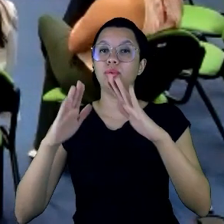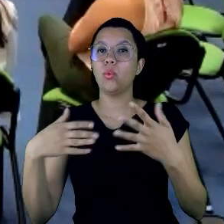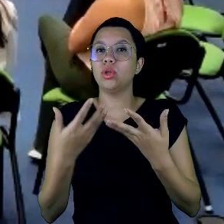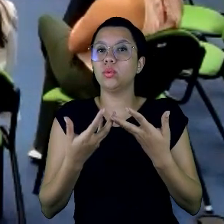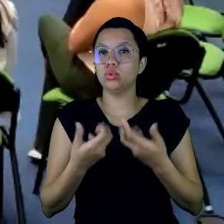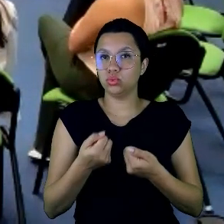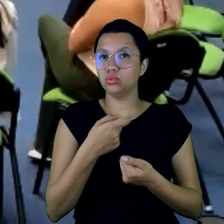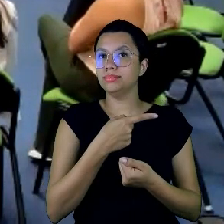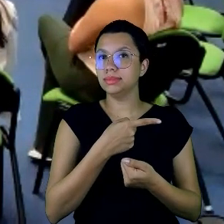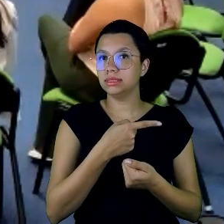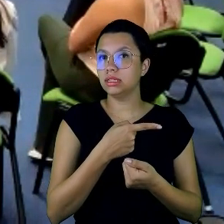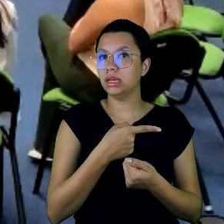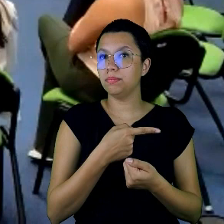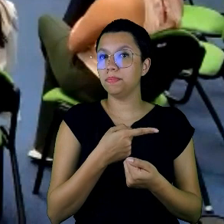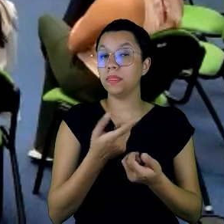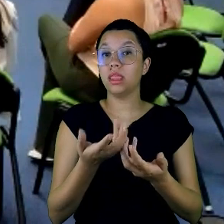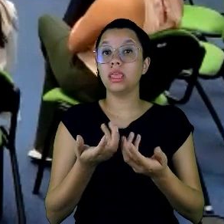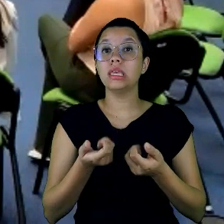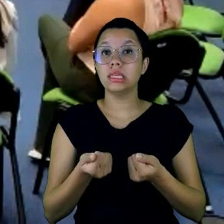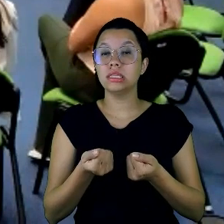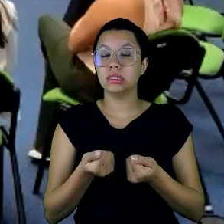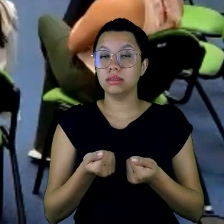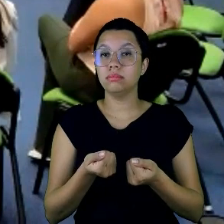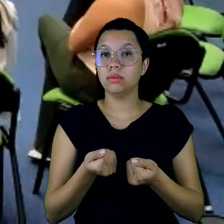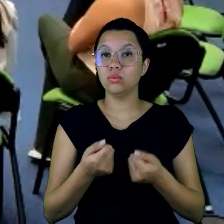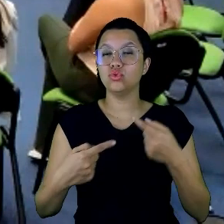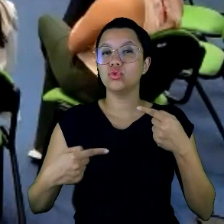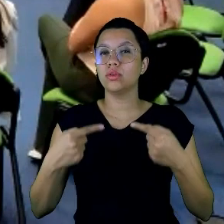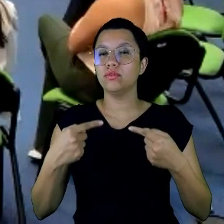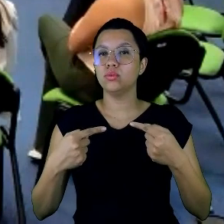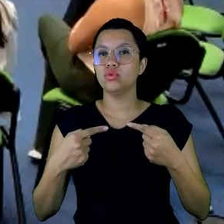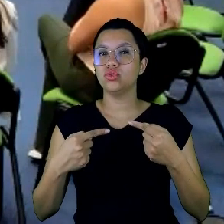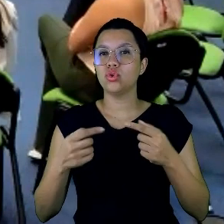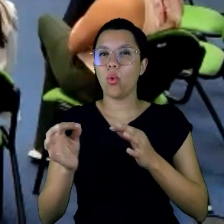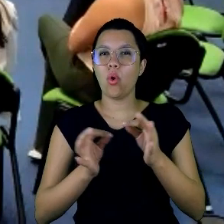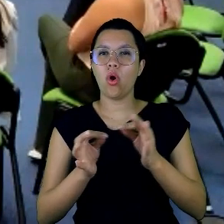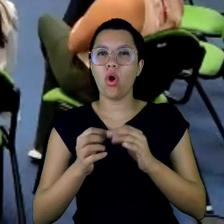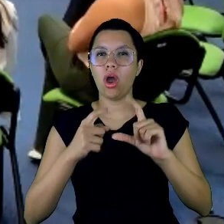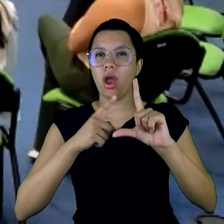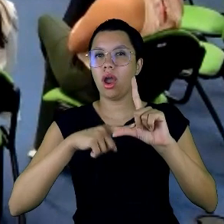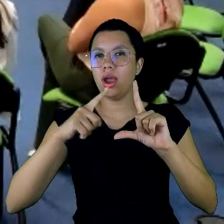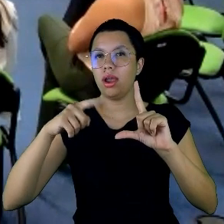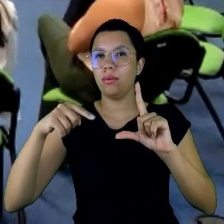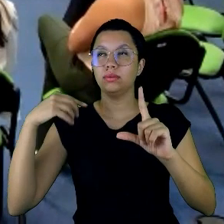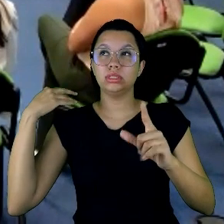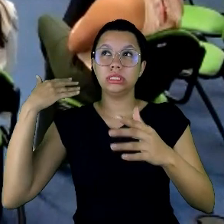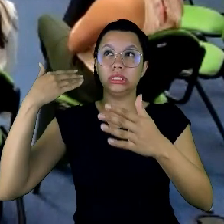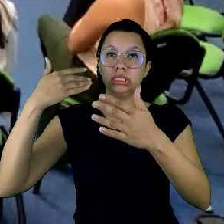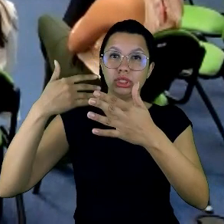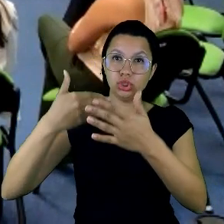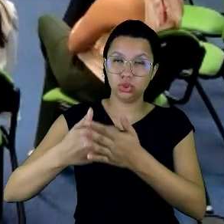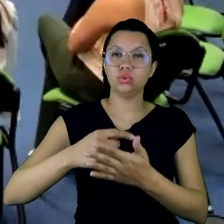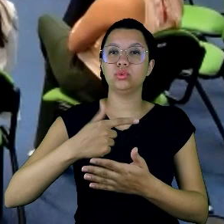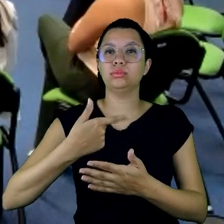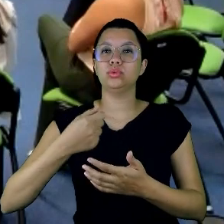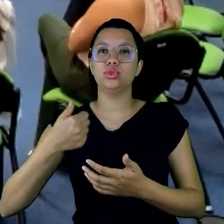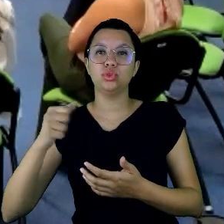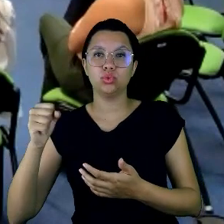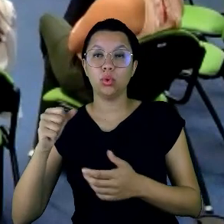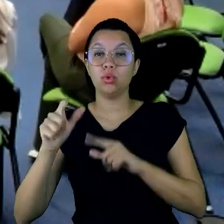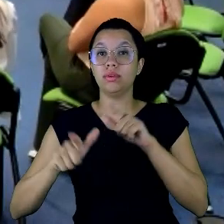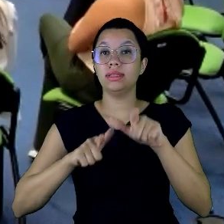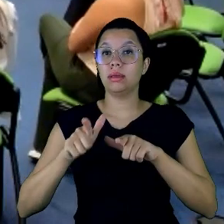eu assumi lá, recebi a missão de reorganizar a estatística. Então, desde 2018, a gente vem trabalhando com